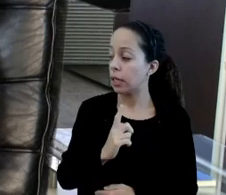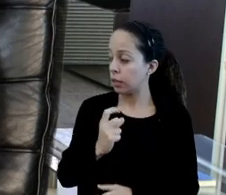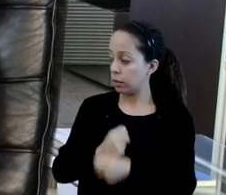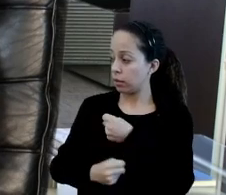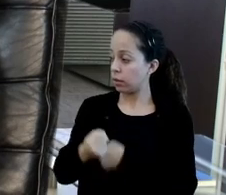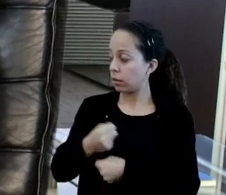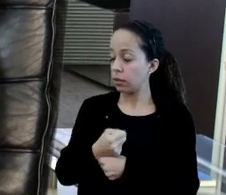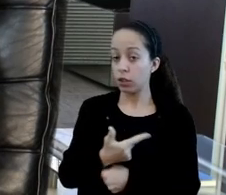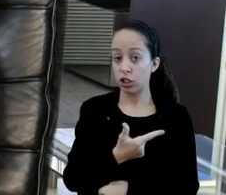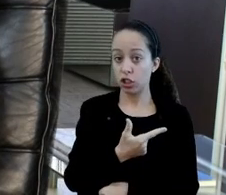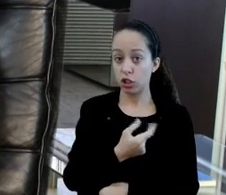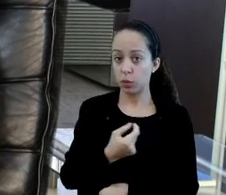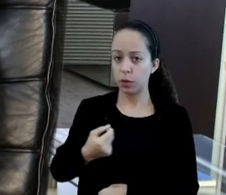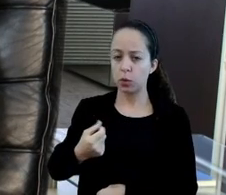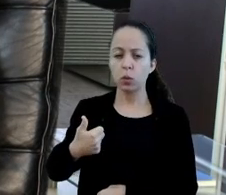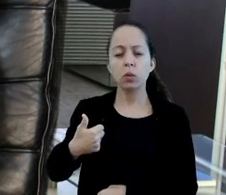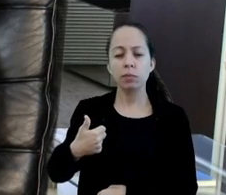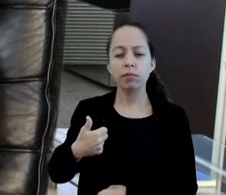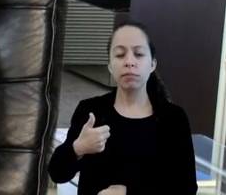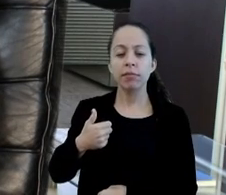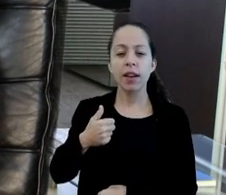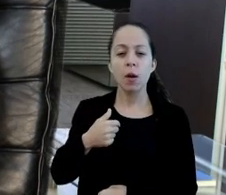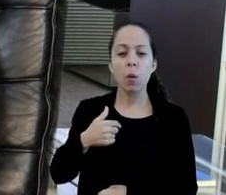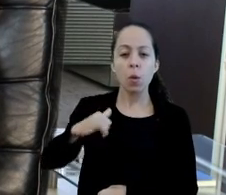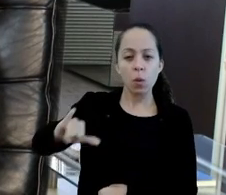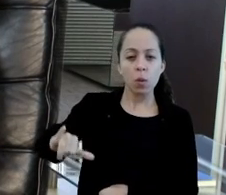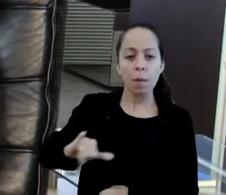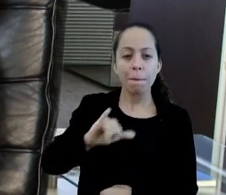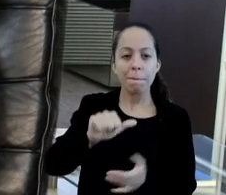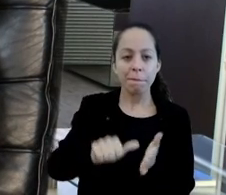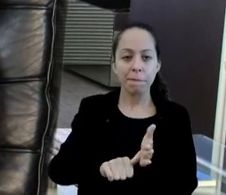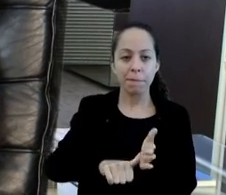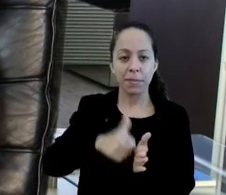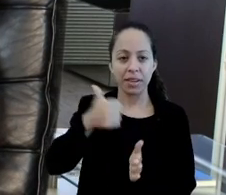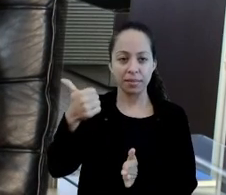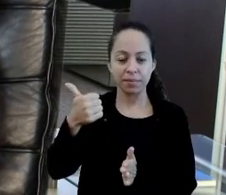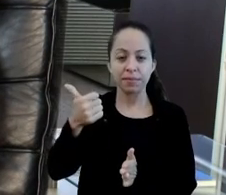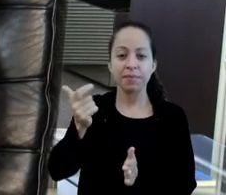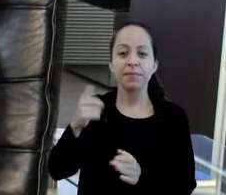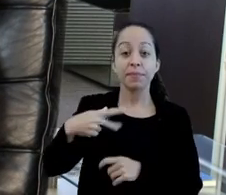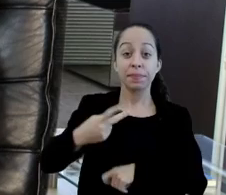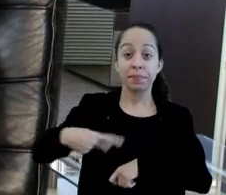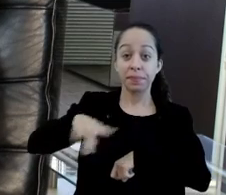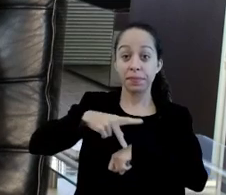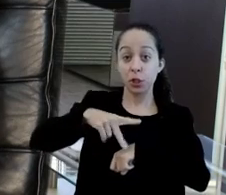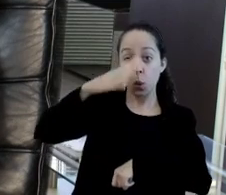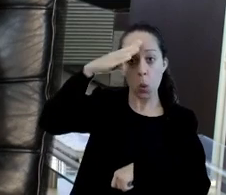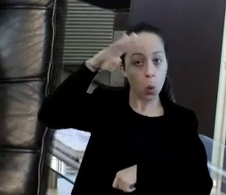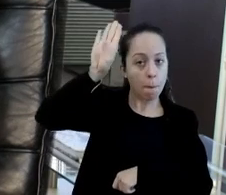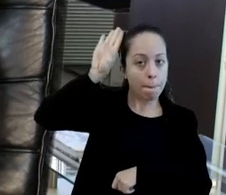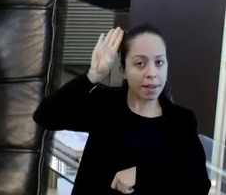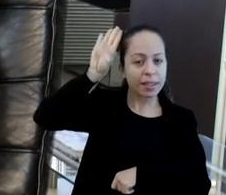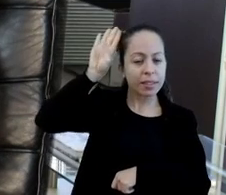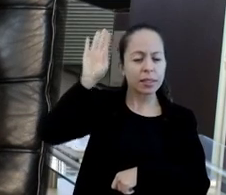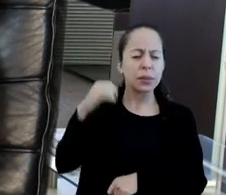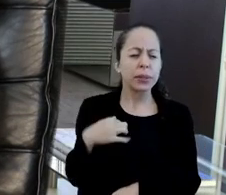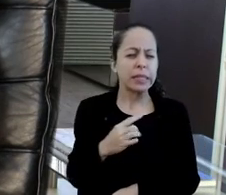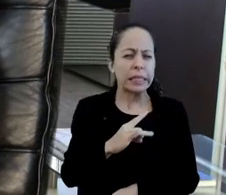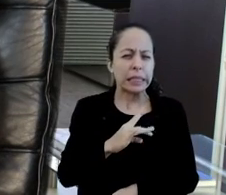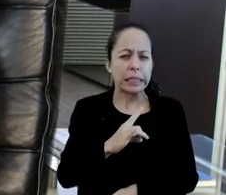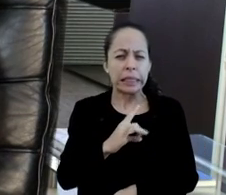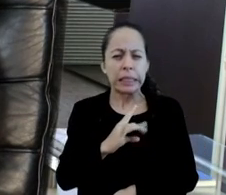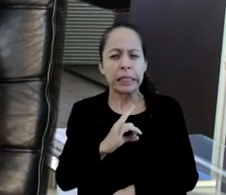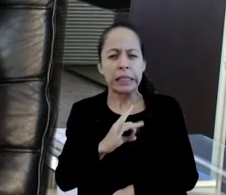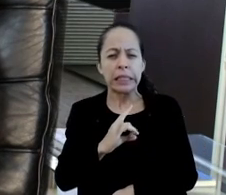primeira viagem fora do Brasil. Era Fui medo. Em Cuba. Era Medo mesmo. Eu digo que eu sou a mulher que mais